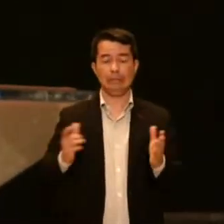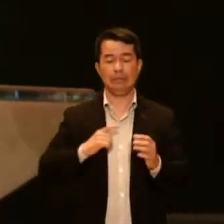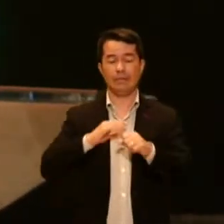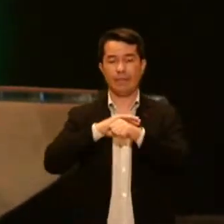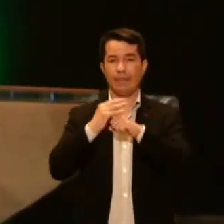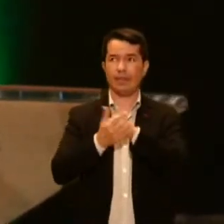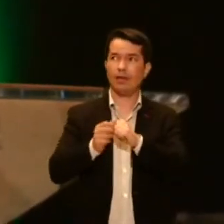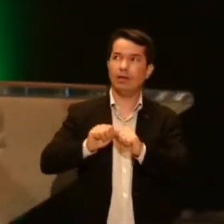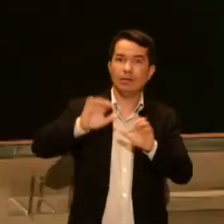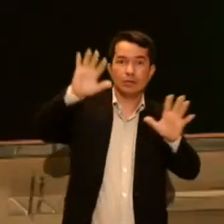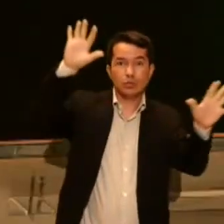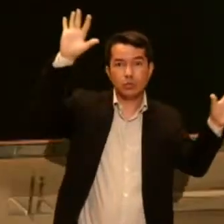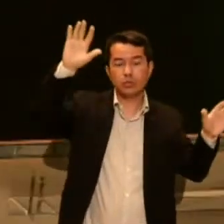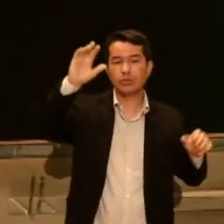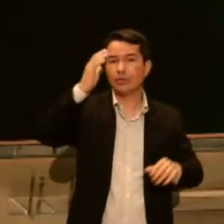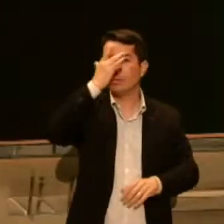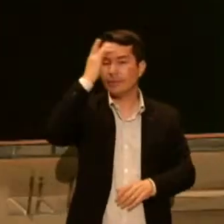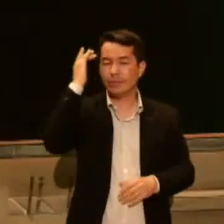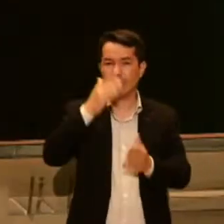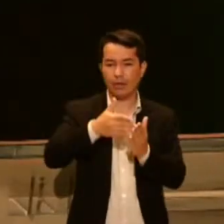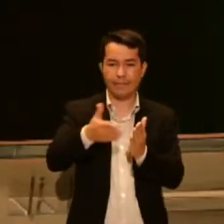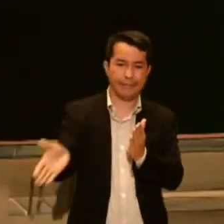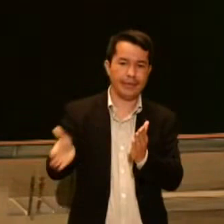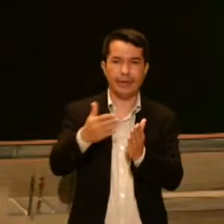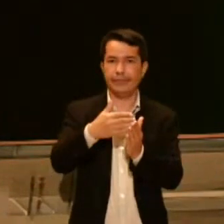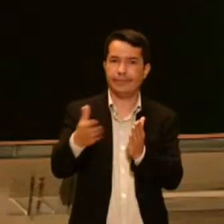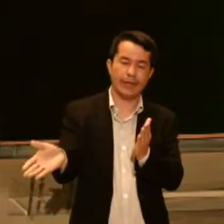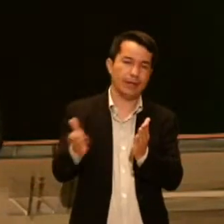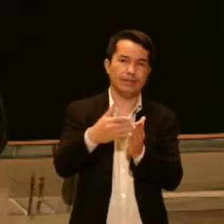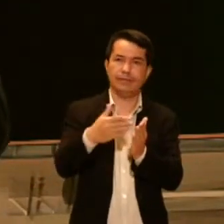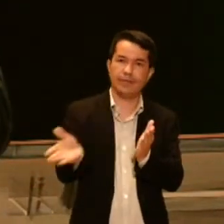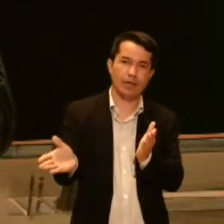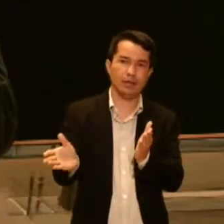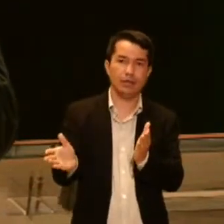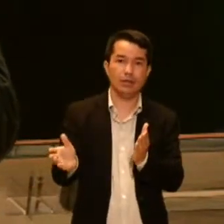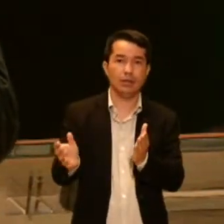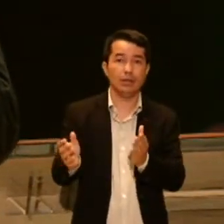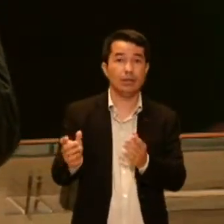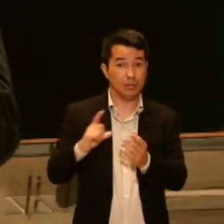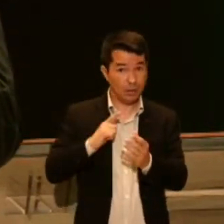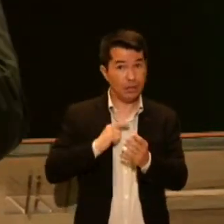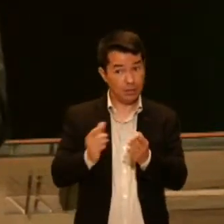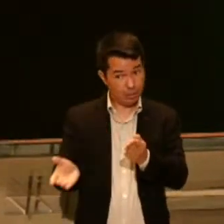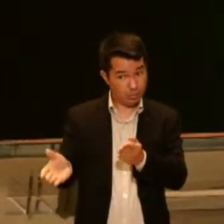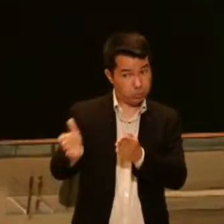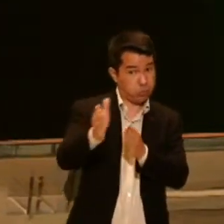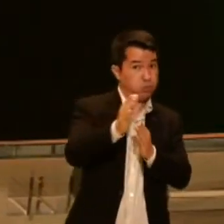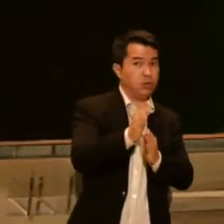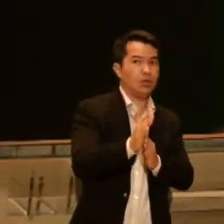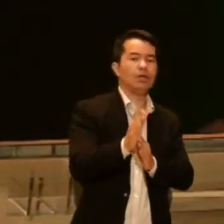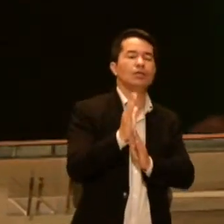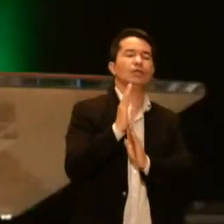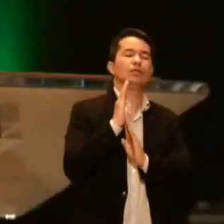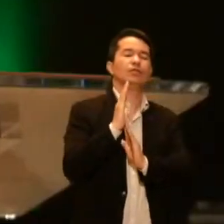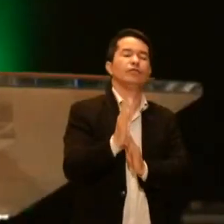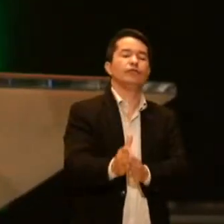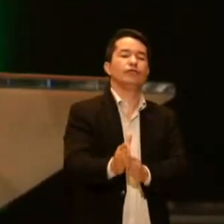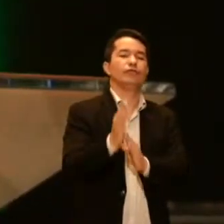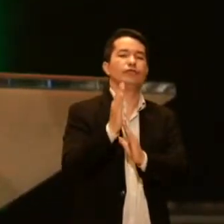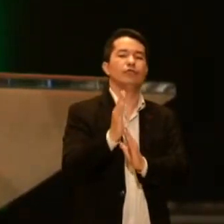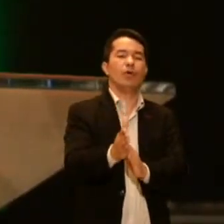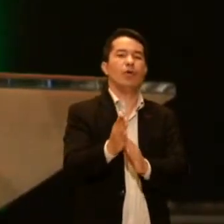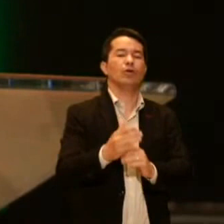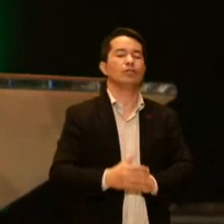estava afastada do Evangelho voltando para Jesus. Porque Deus está usando esse tempo difícil para a